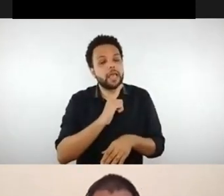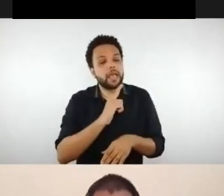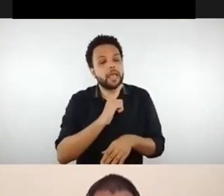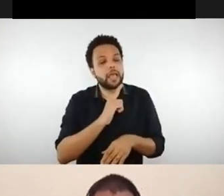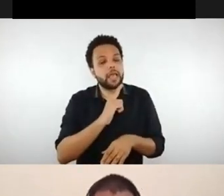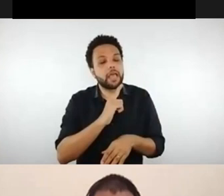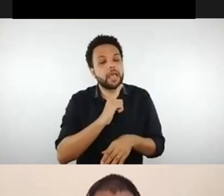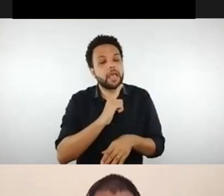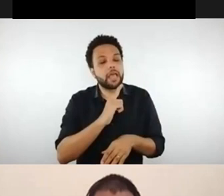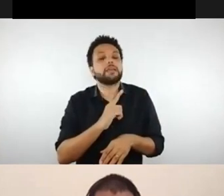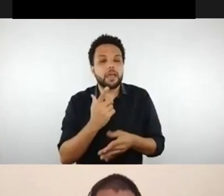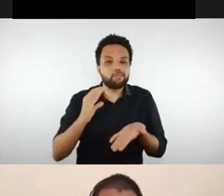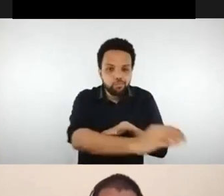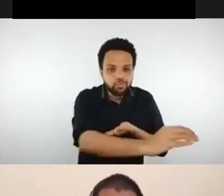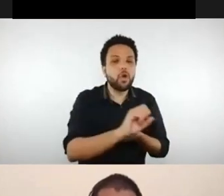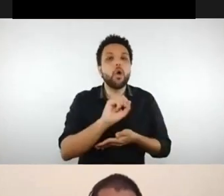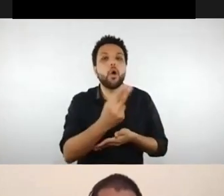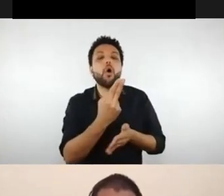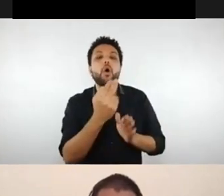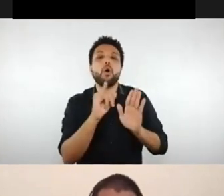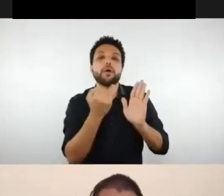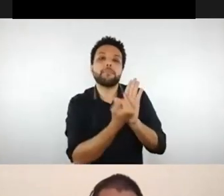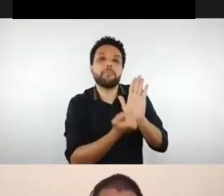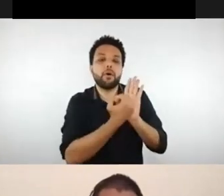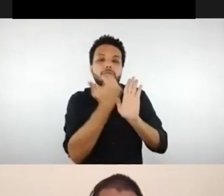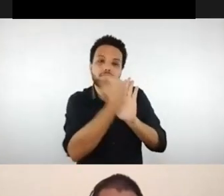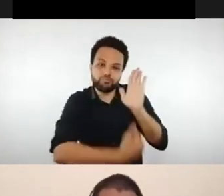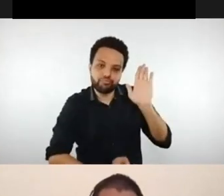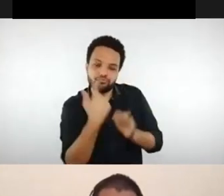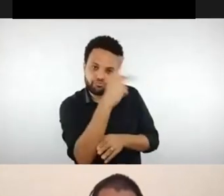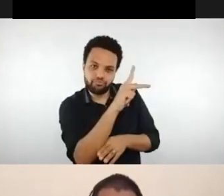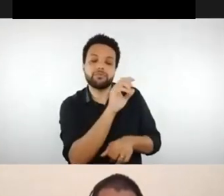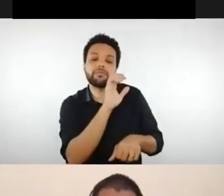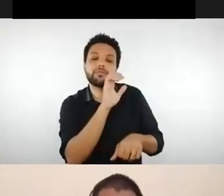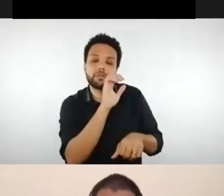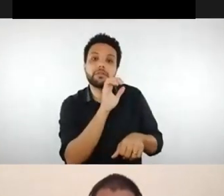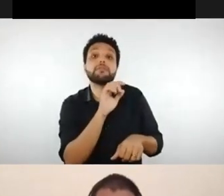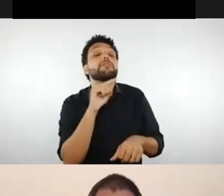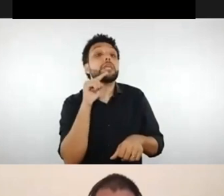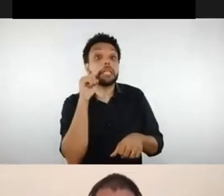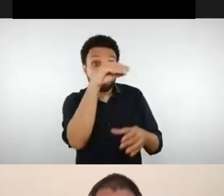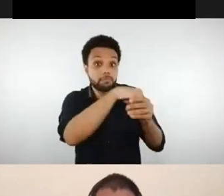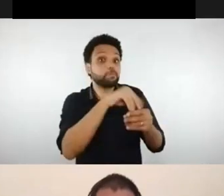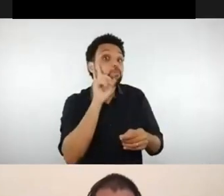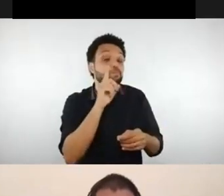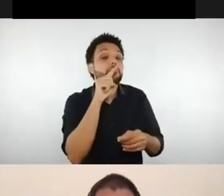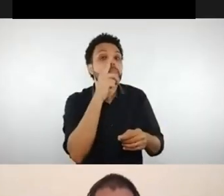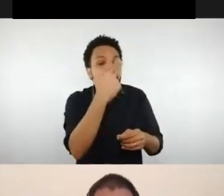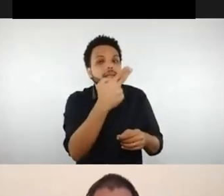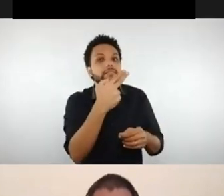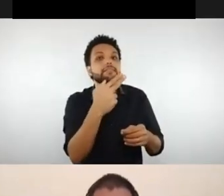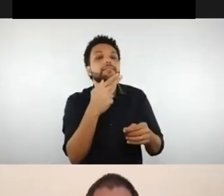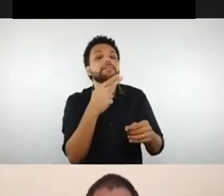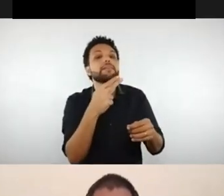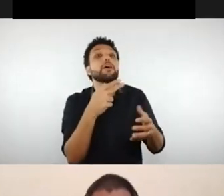de dinheiro, ou de pagamento de despesas, né? E isso você faz uma atração muito